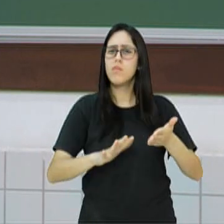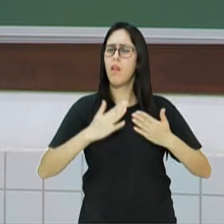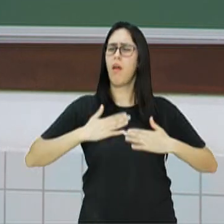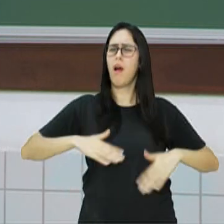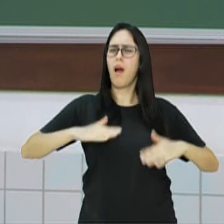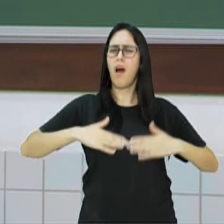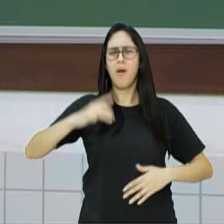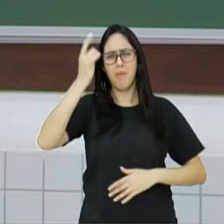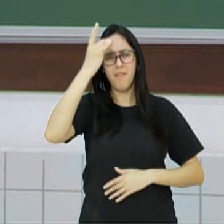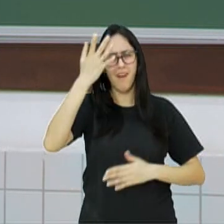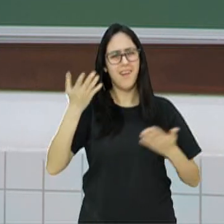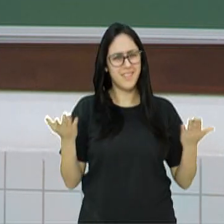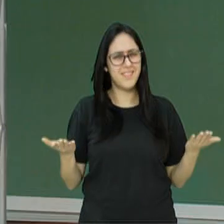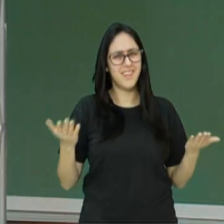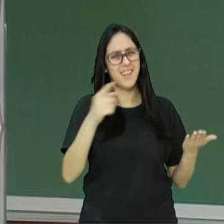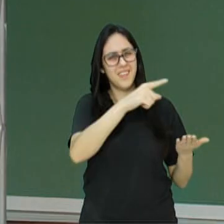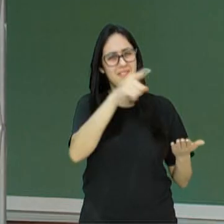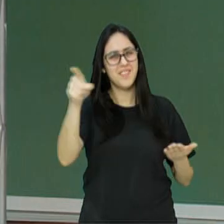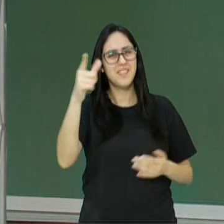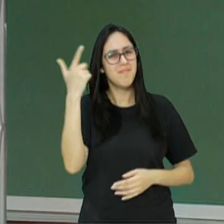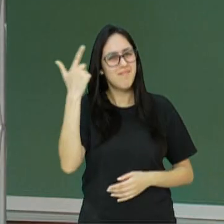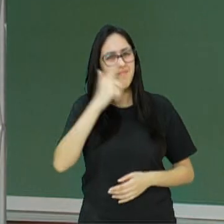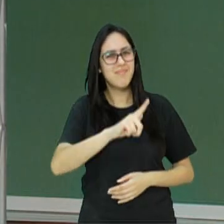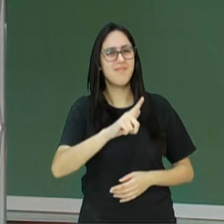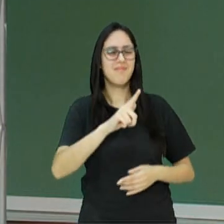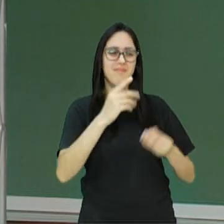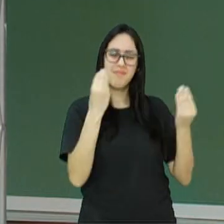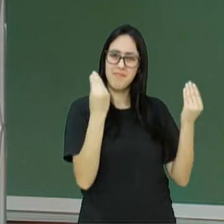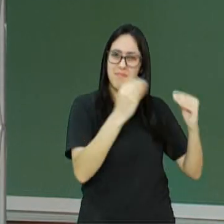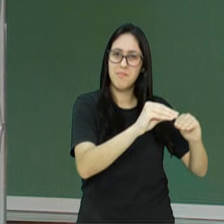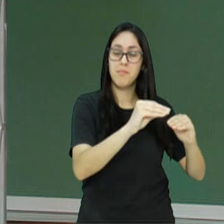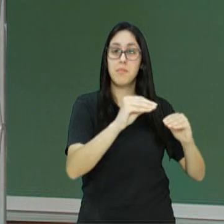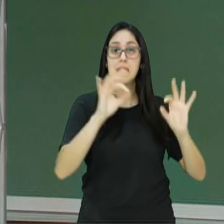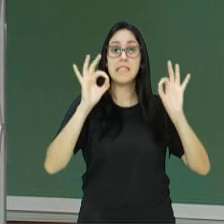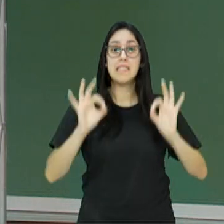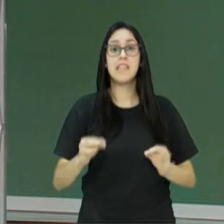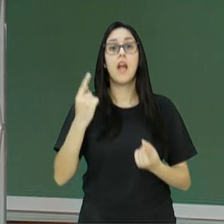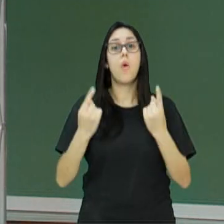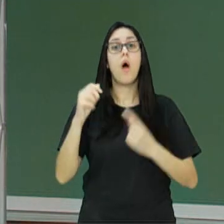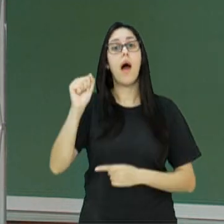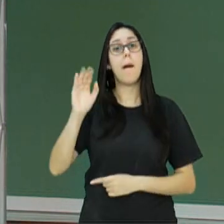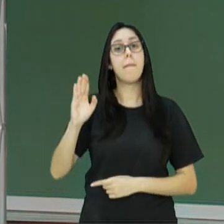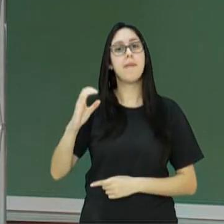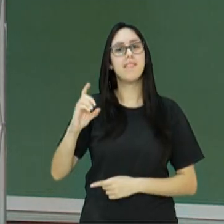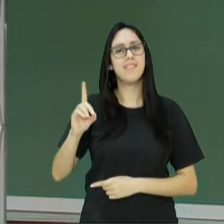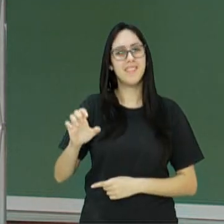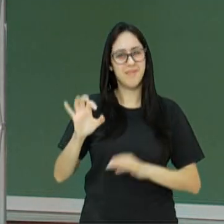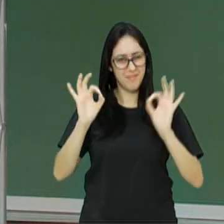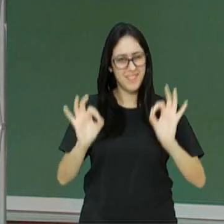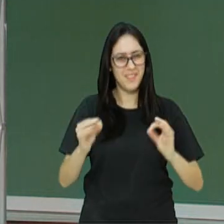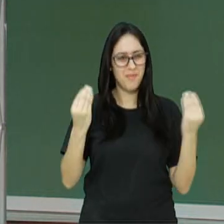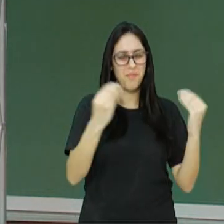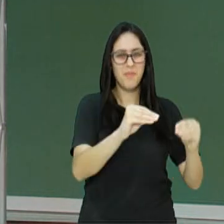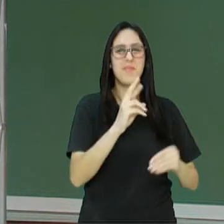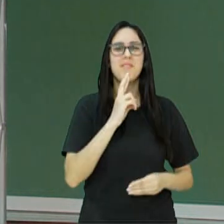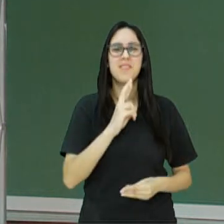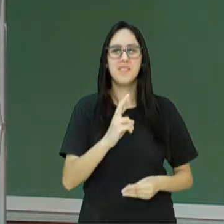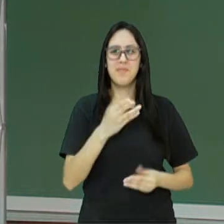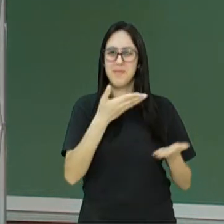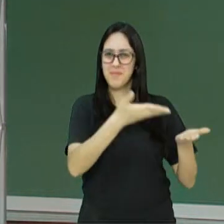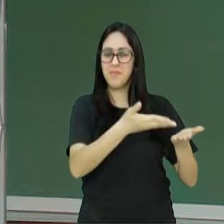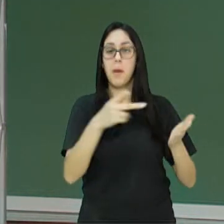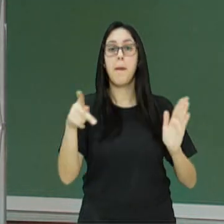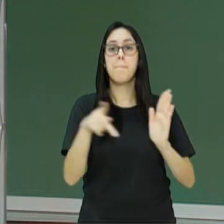tranquilo da gente fazer para que você pudesse, então, colocar aqui a alternativa que completa corretamente a lacuna, né, nesse exercício da